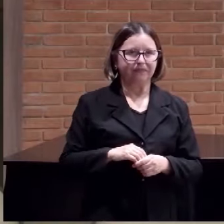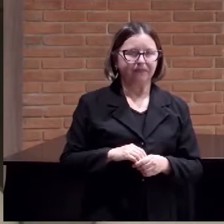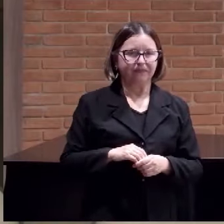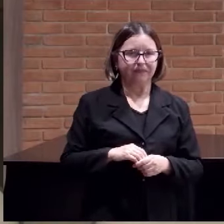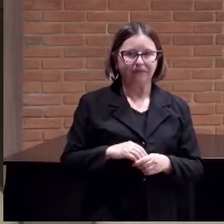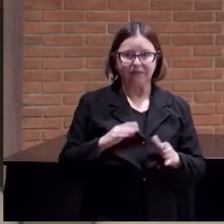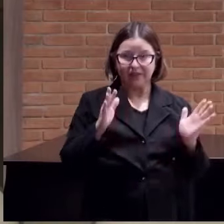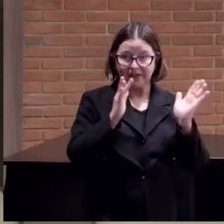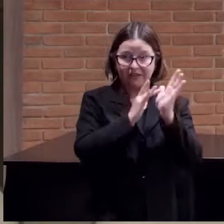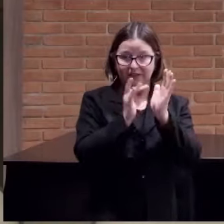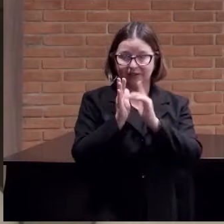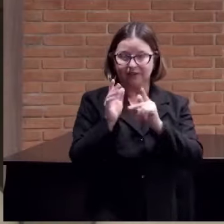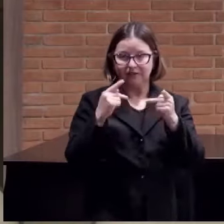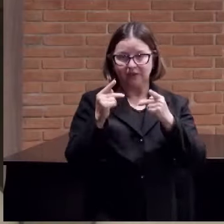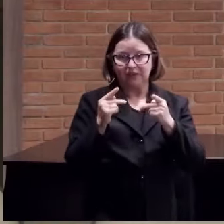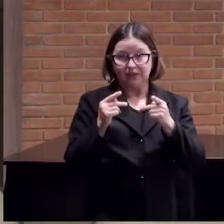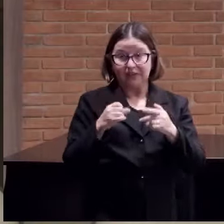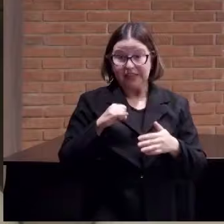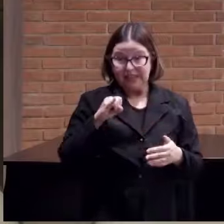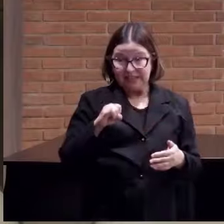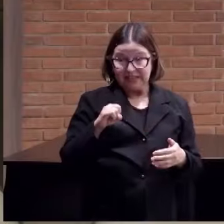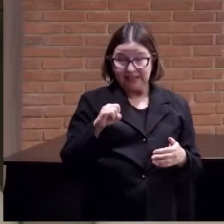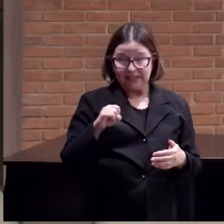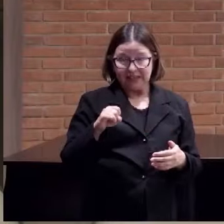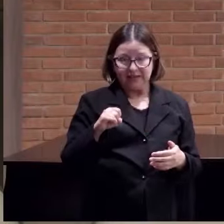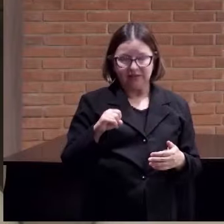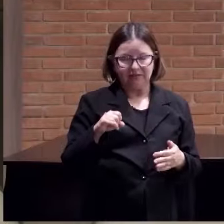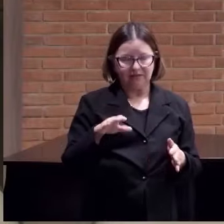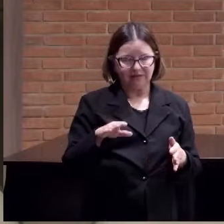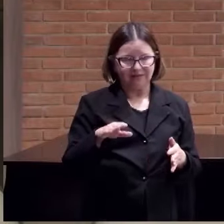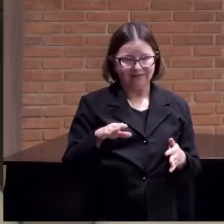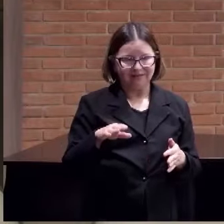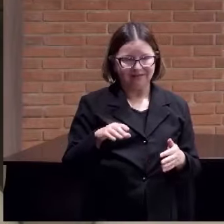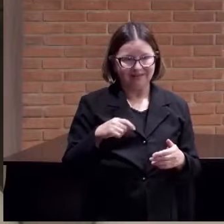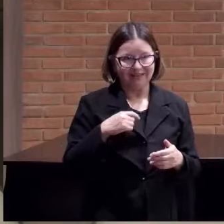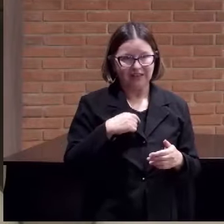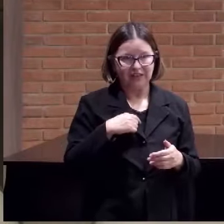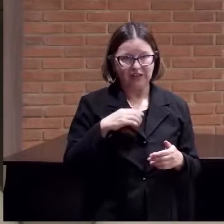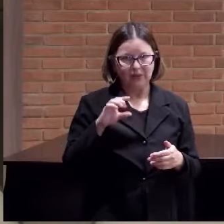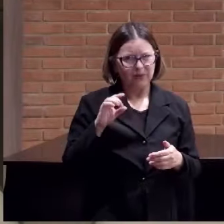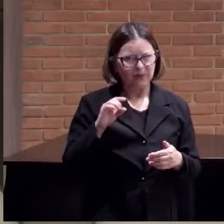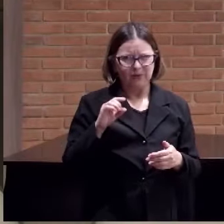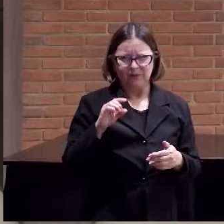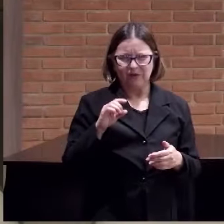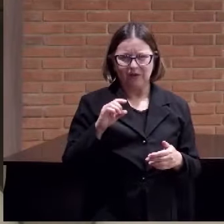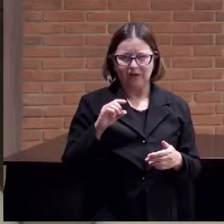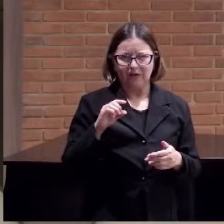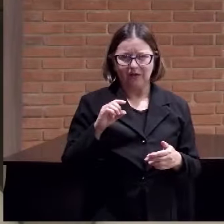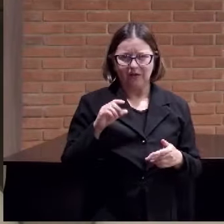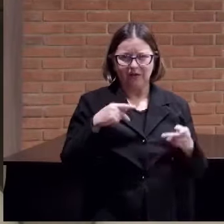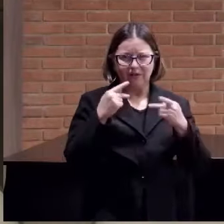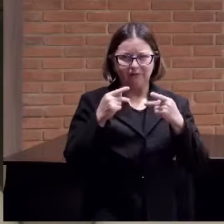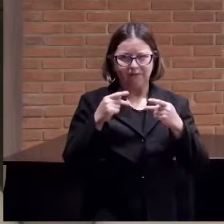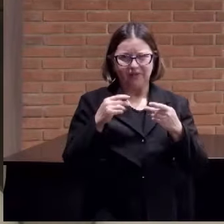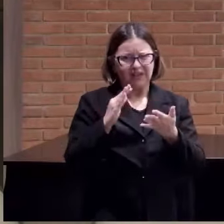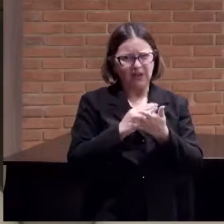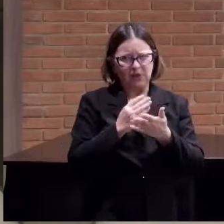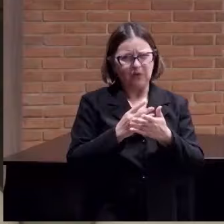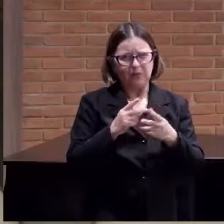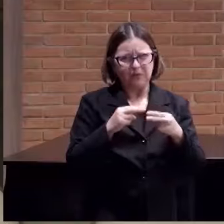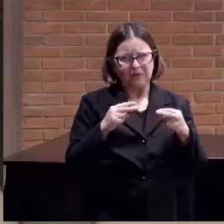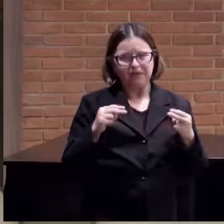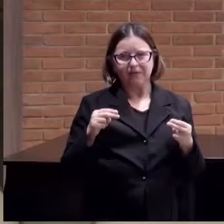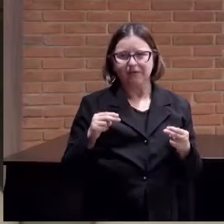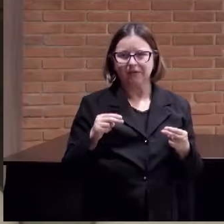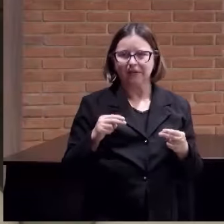Jesus disse, se você não permanecer em mim, eu estou só citando que domingo passado eu já dei os endereços.